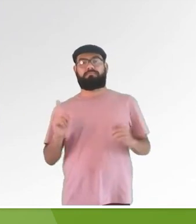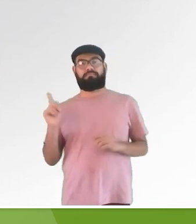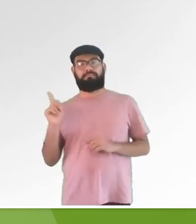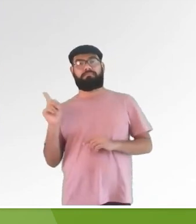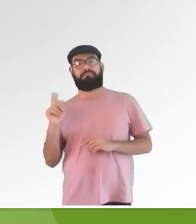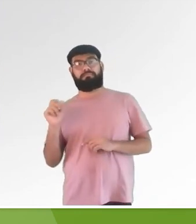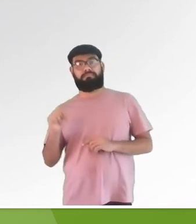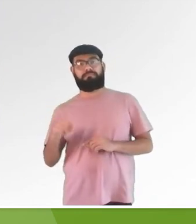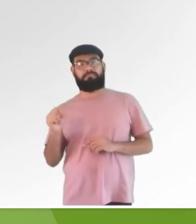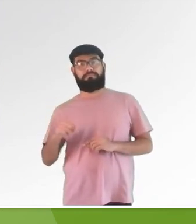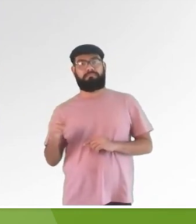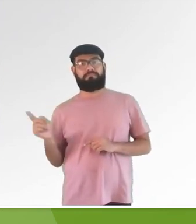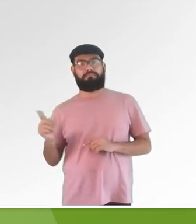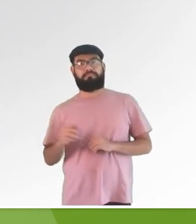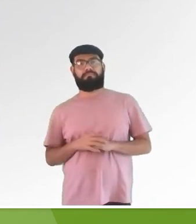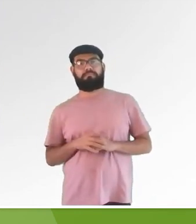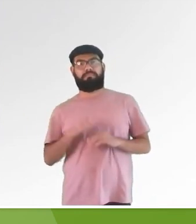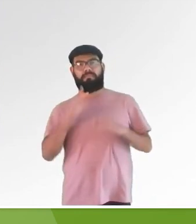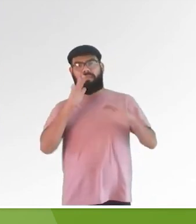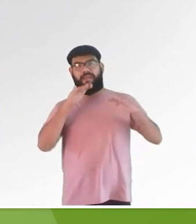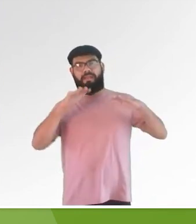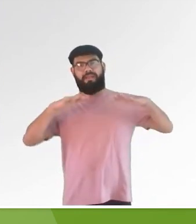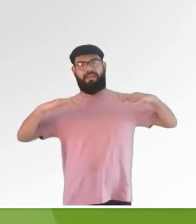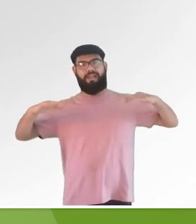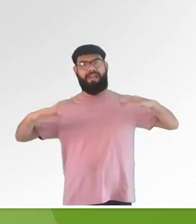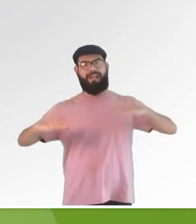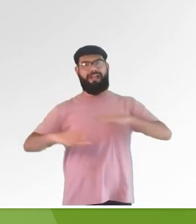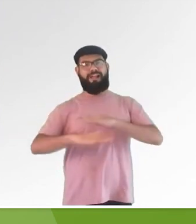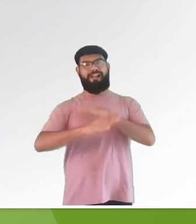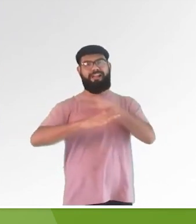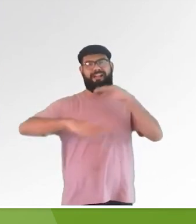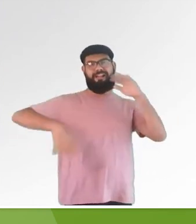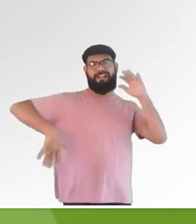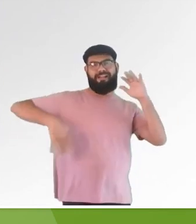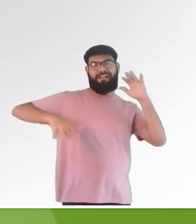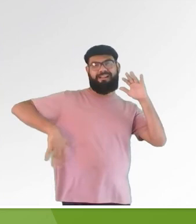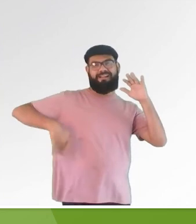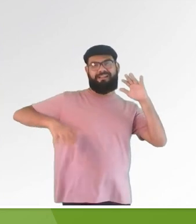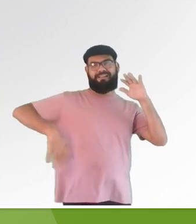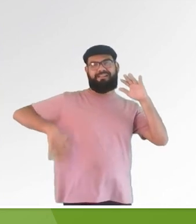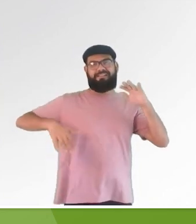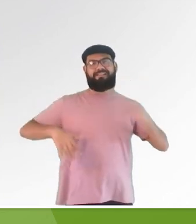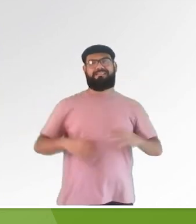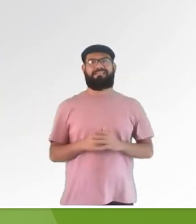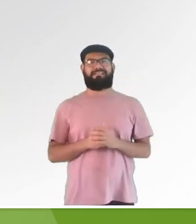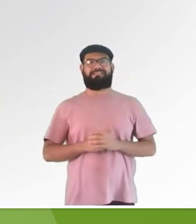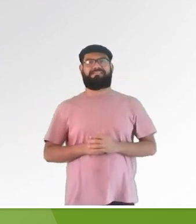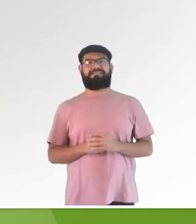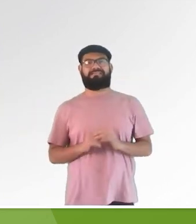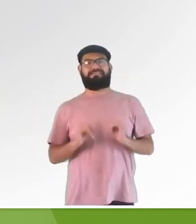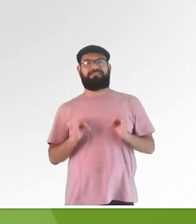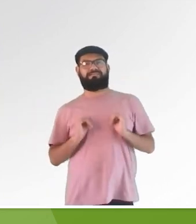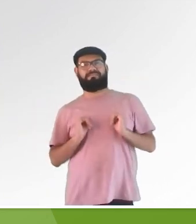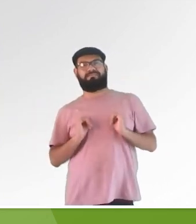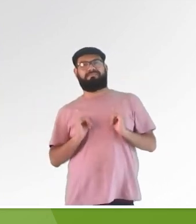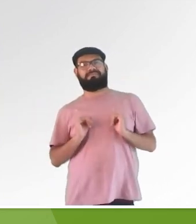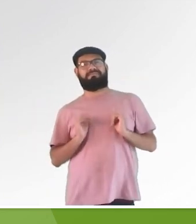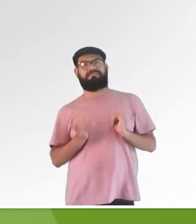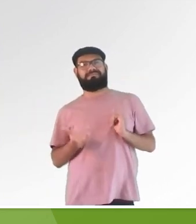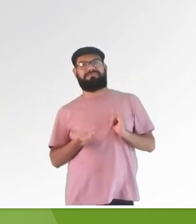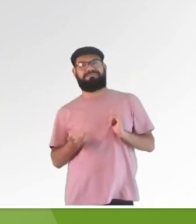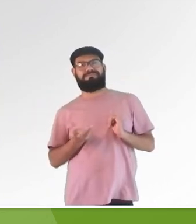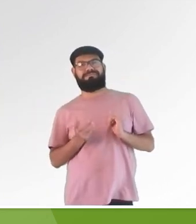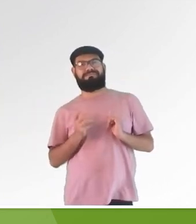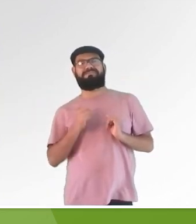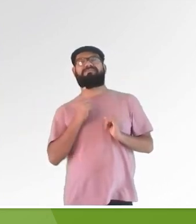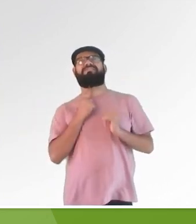esse cenário maravilhoso, né, de praia. Uma hora dessa a gente gostaria de estar aqui descansando, né? As nossas praias com água doce